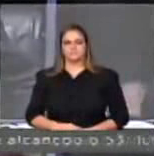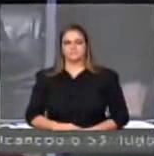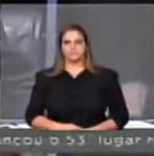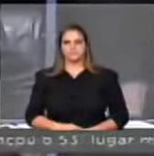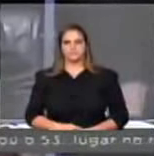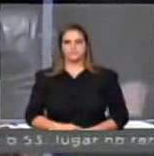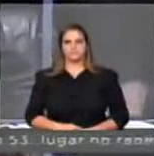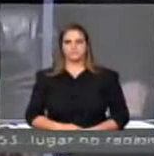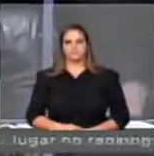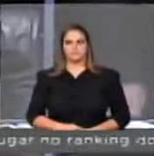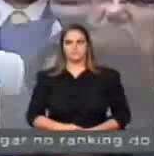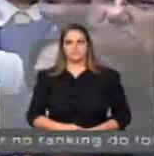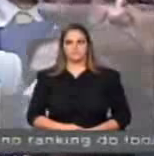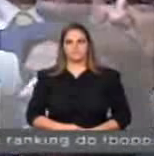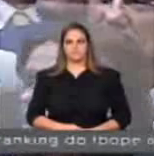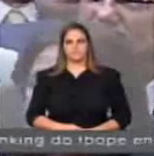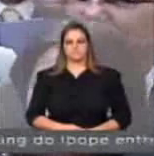Aqui é.